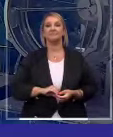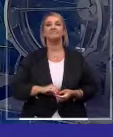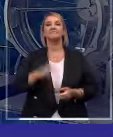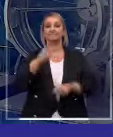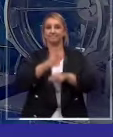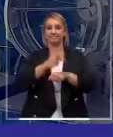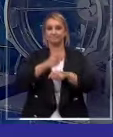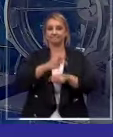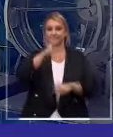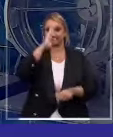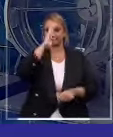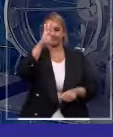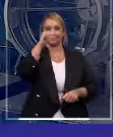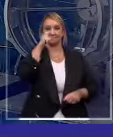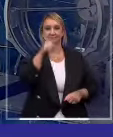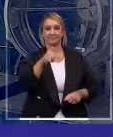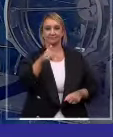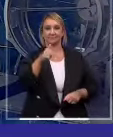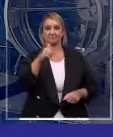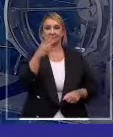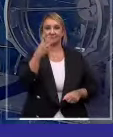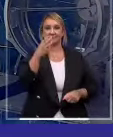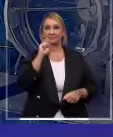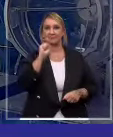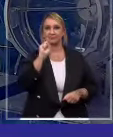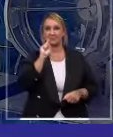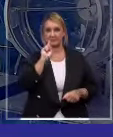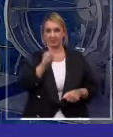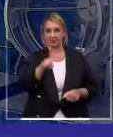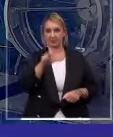prêmio principal de